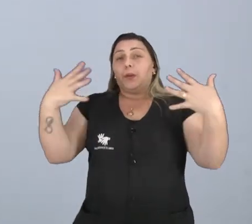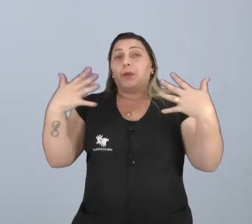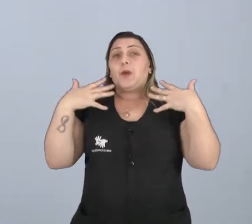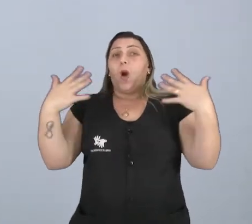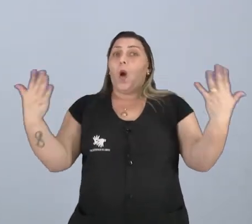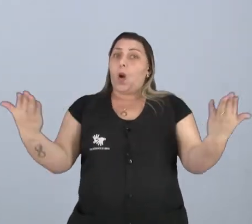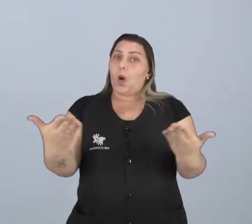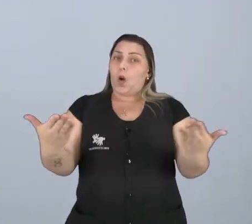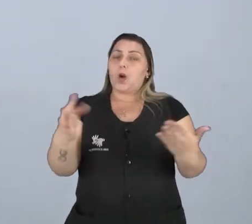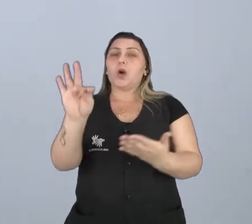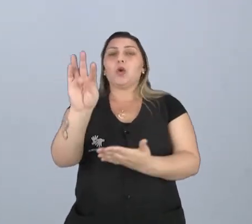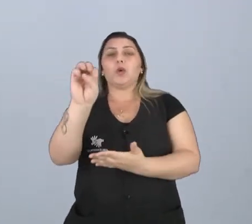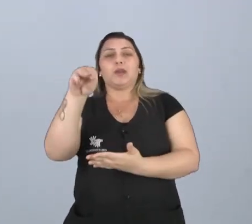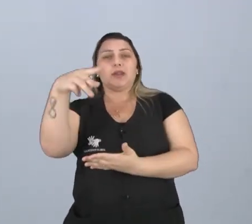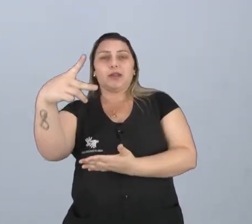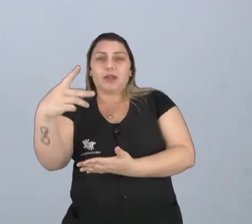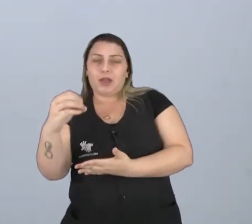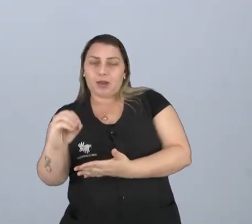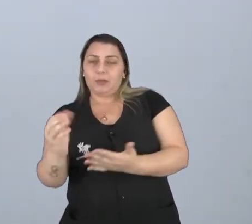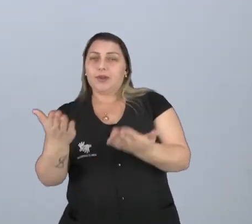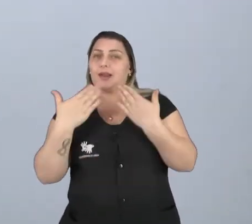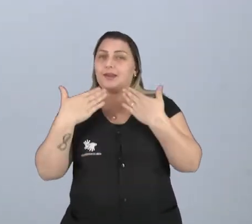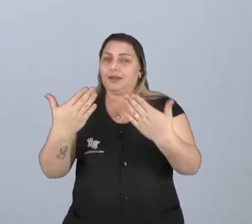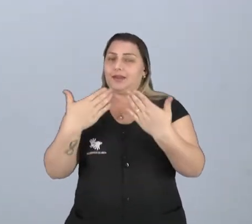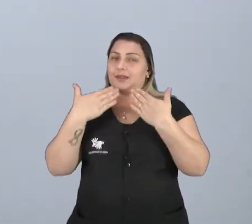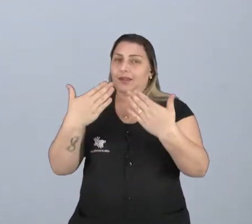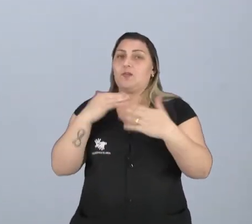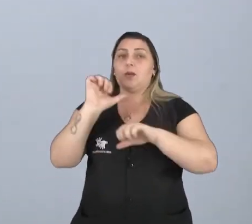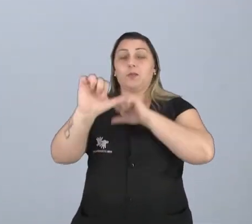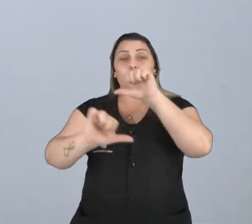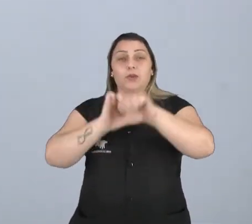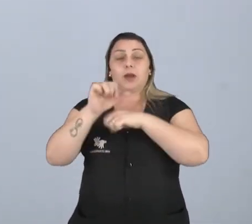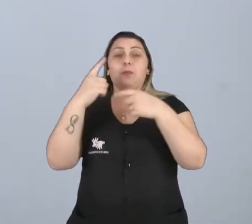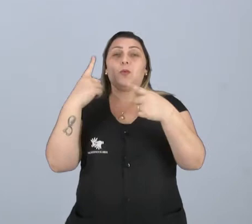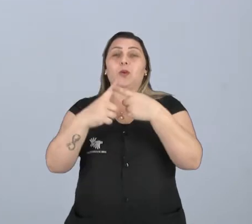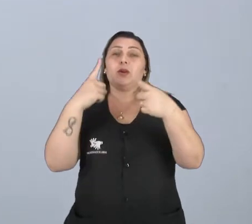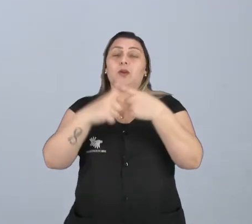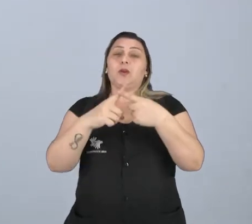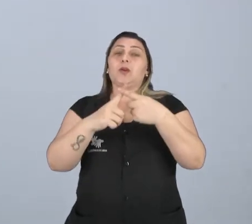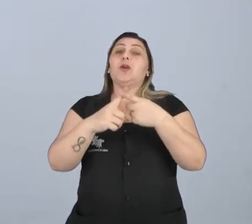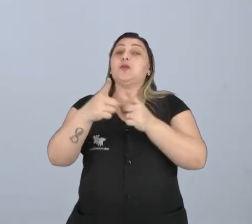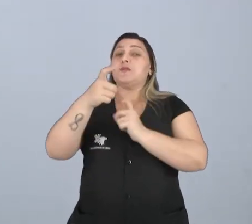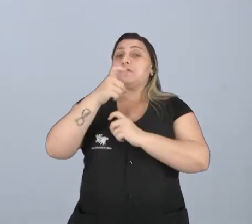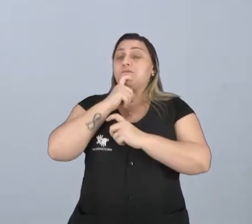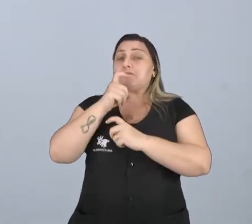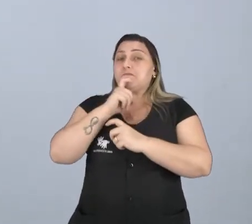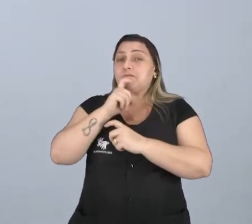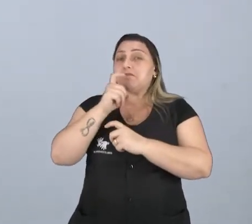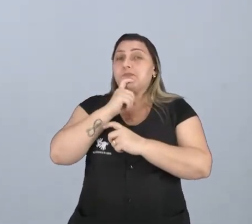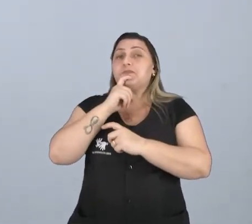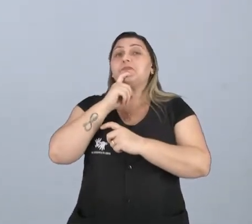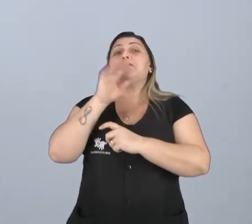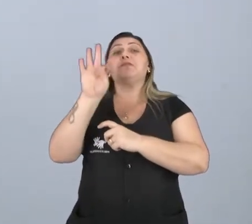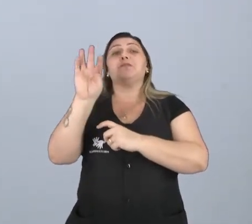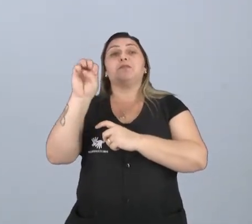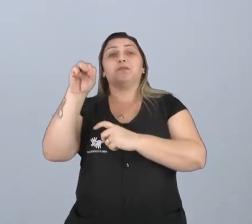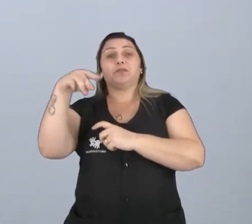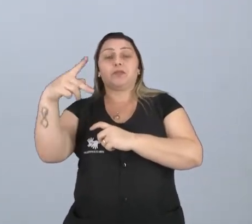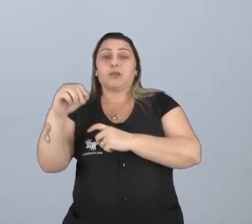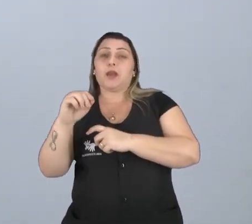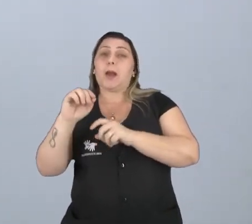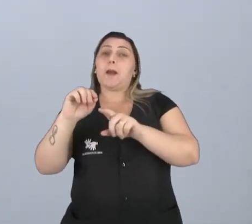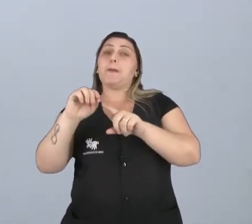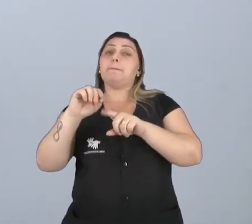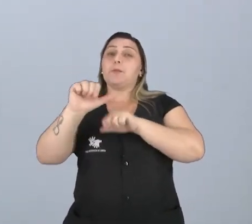ah, hoje o tempo está muito quente. O tempo vai mudar porque vai vir uma frente fria, tá? Então o tempo muda. Agora o clima